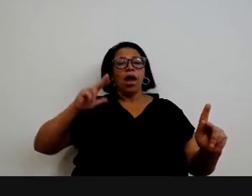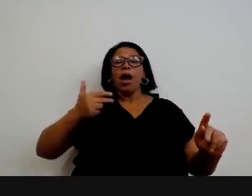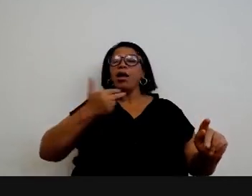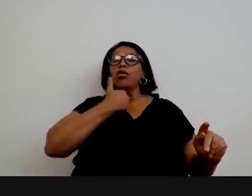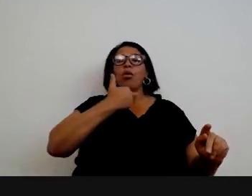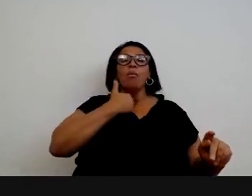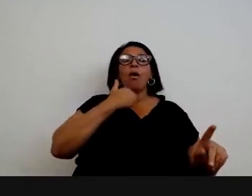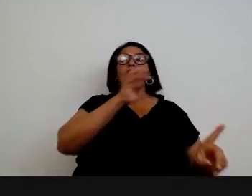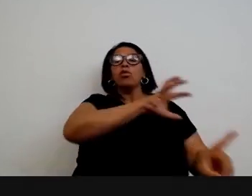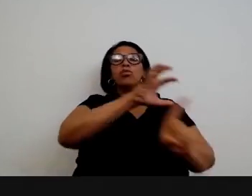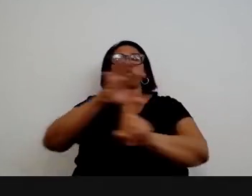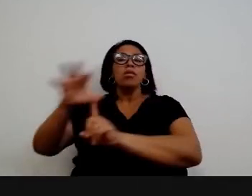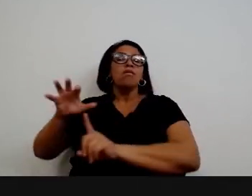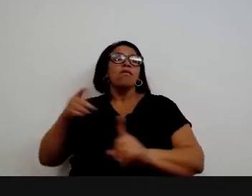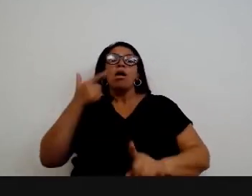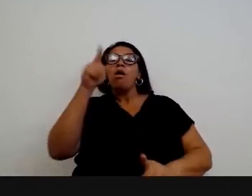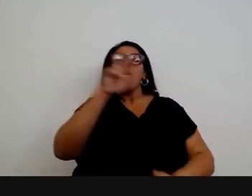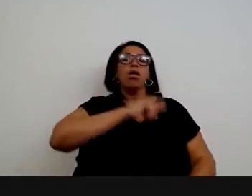romper comigo.